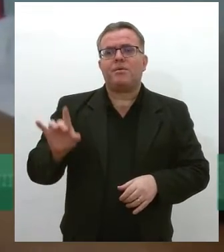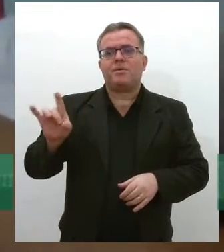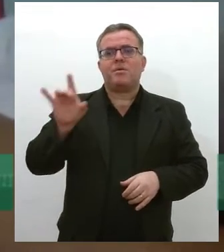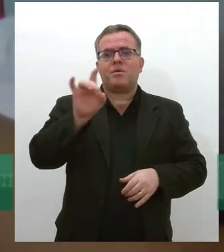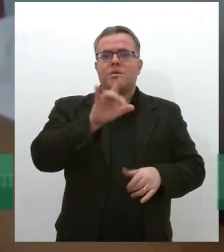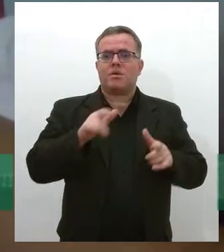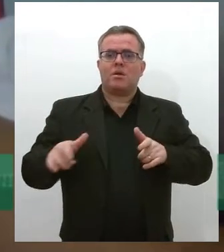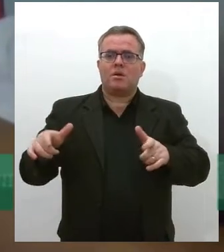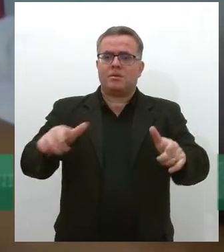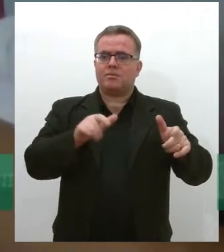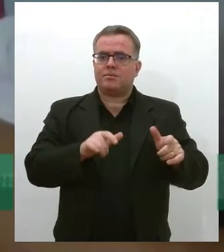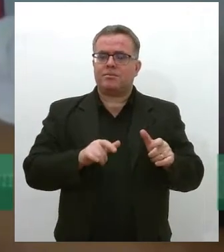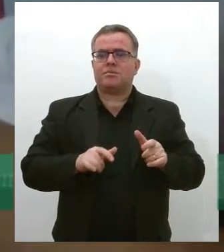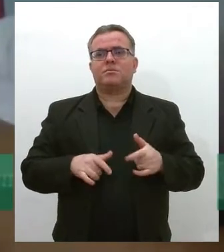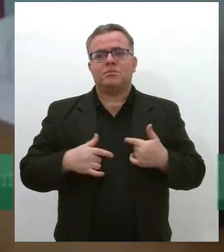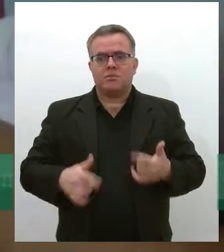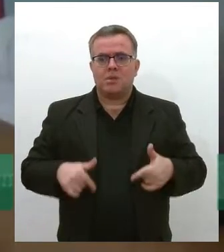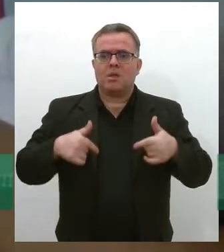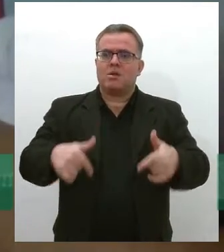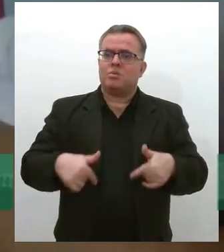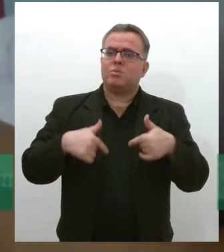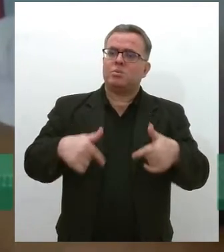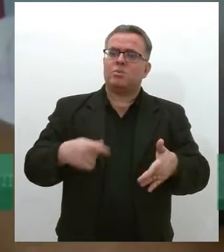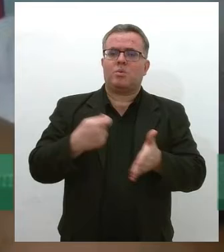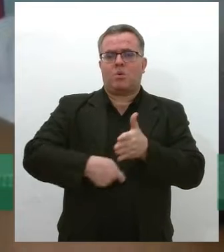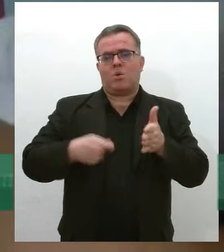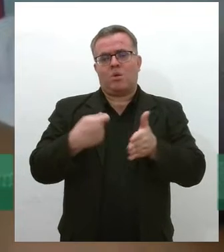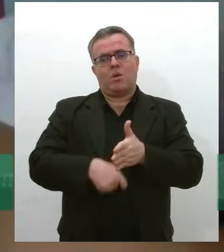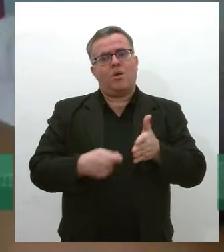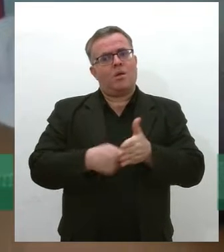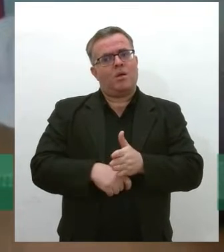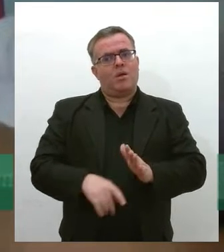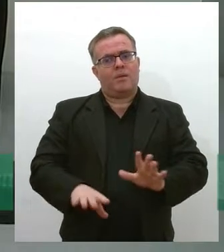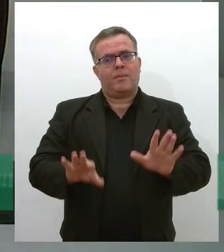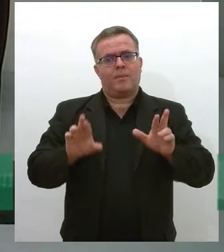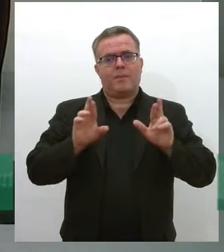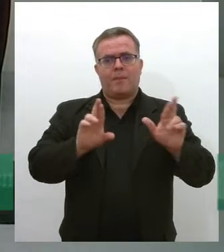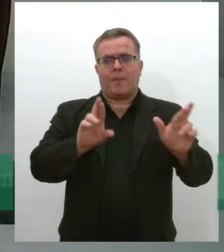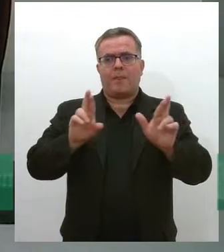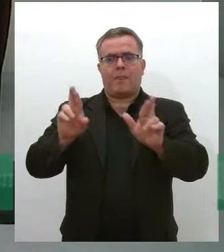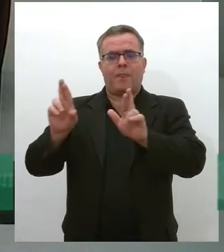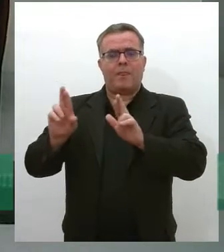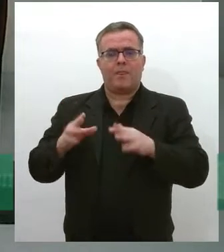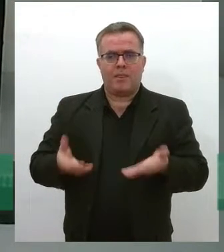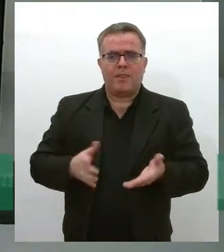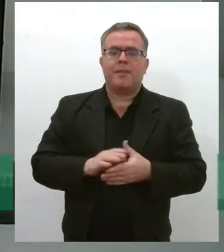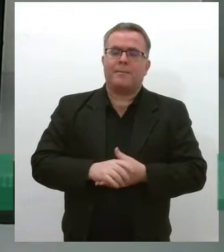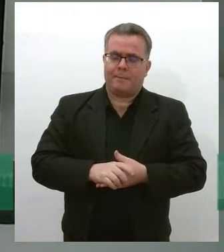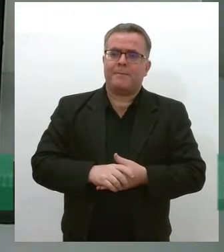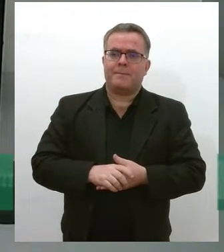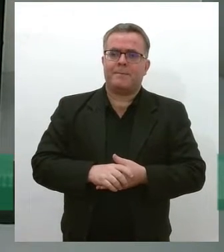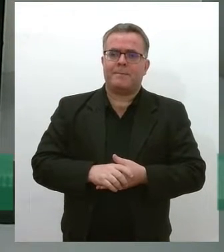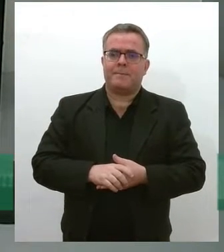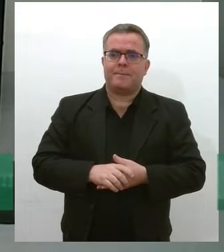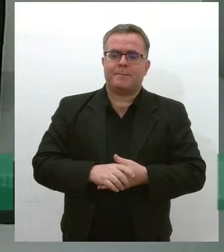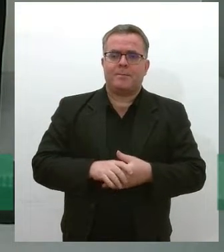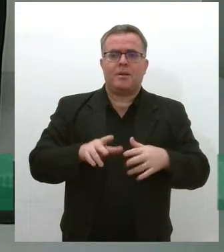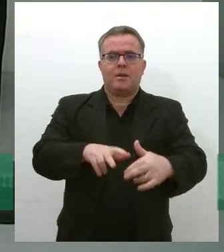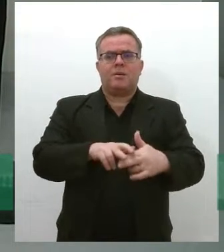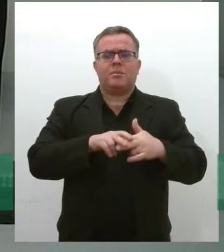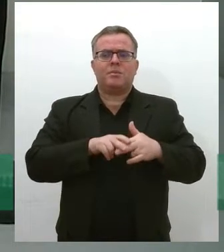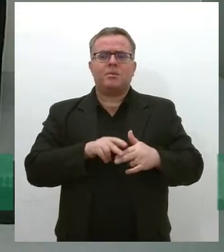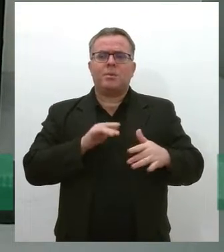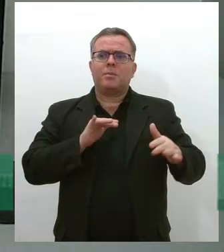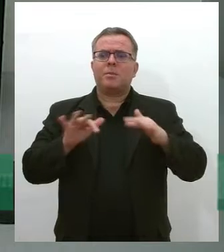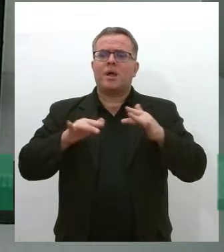então, país vai ter que lidar com questões também que são muito próprias. E como foi que se deu esse movimento aí